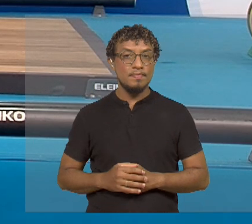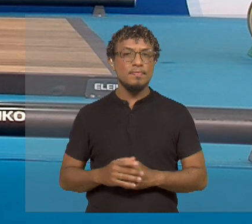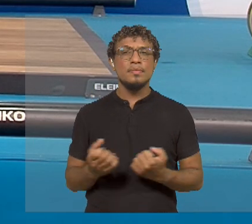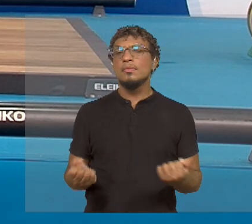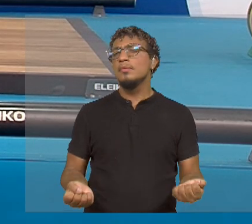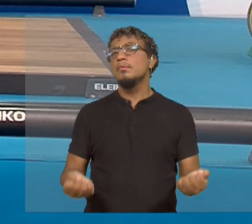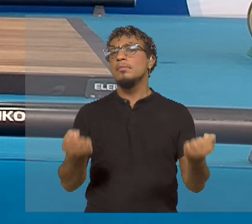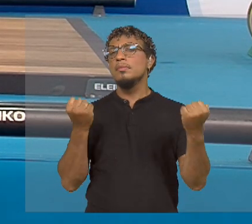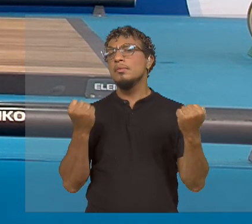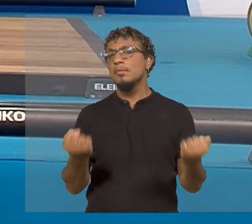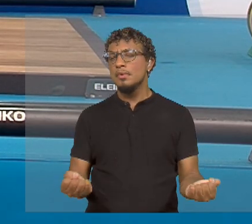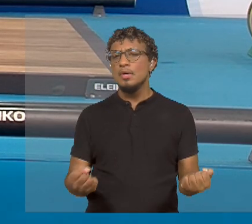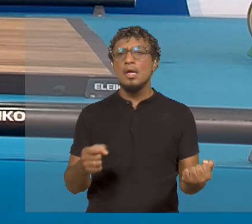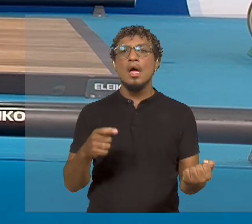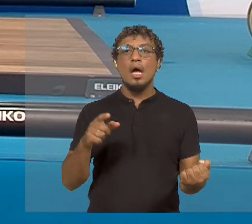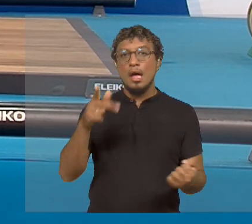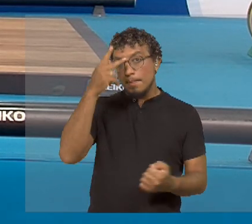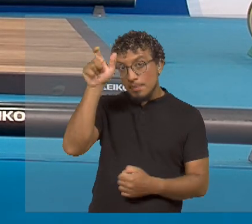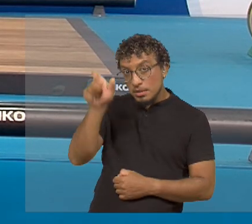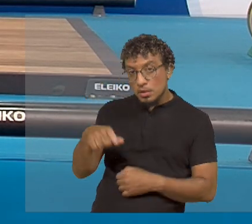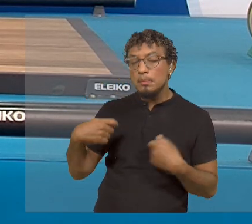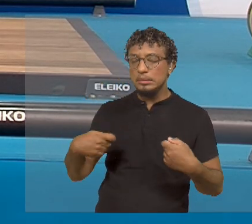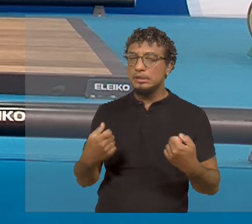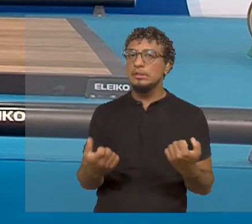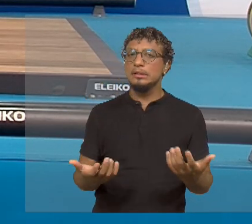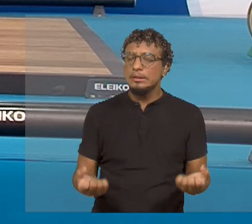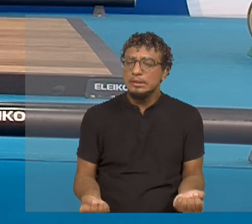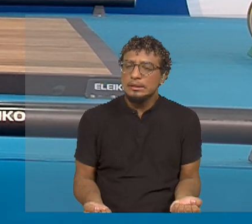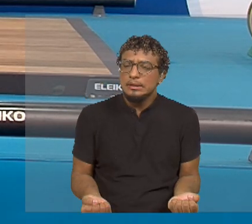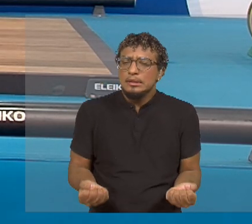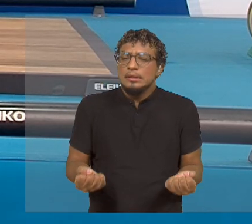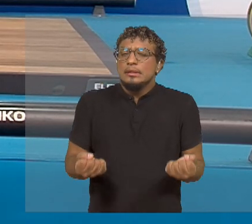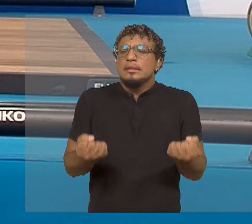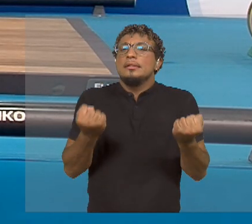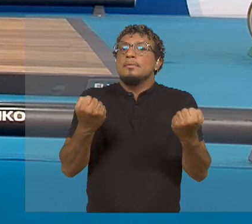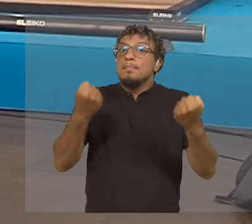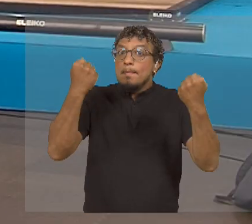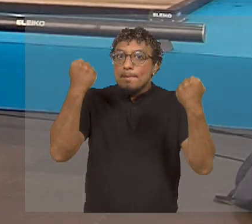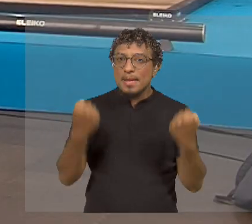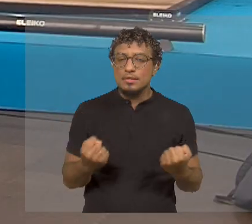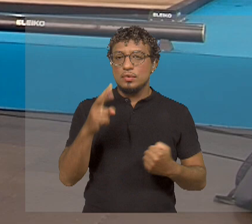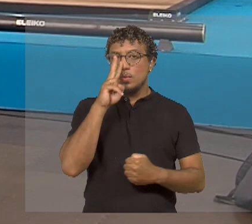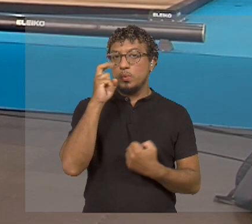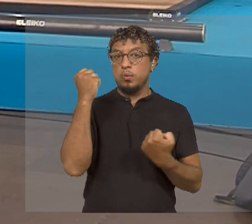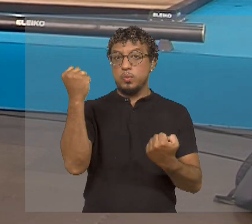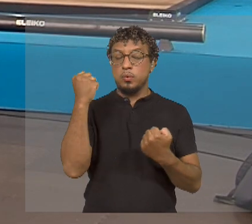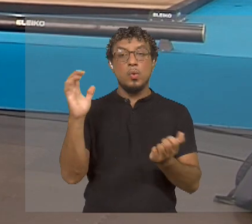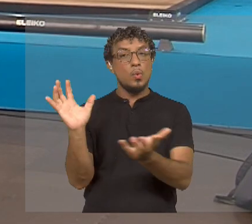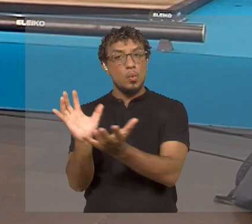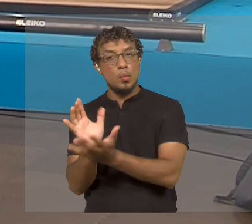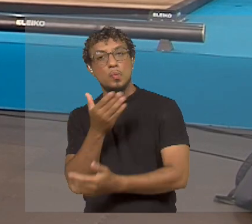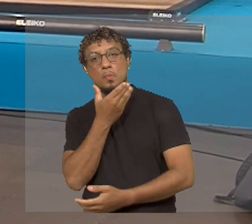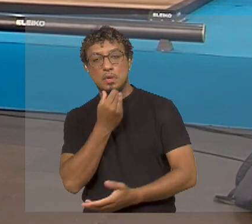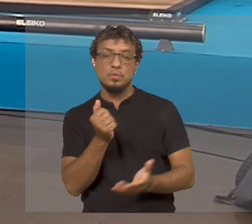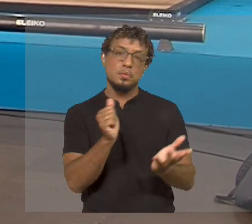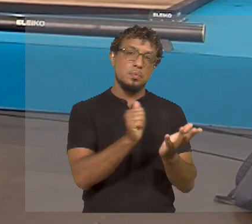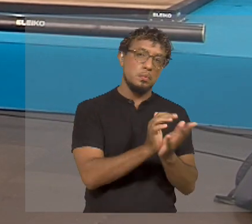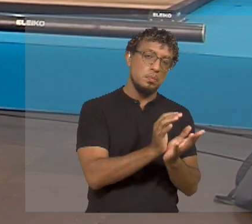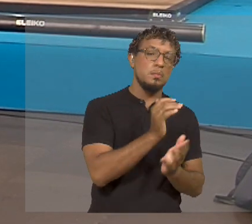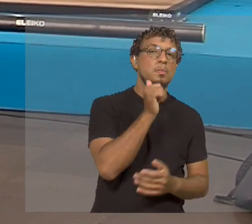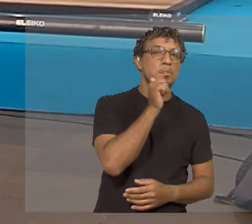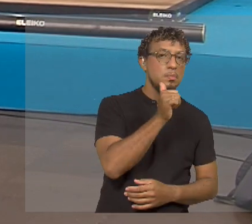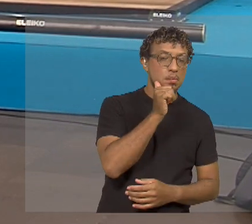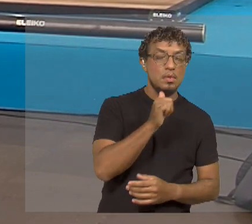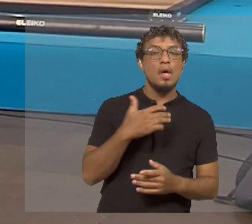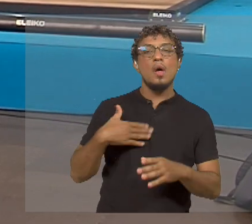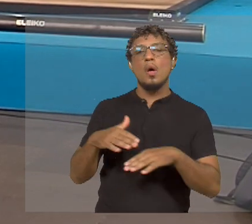precisa levantar o maior peso possível, de acordo com a categoria, né? Como eu falei, feminino ou masculino. Eu conversei com o presidente da